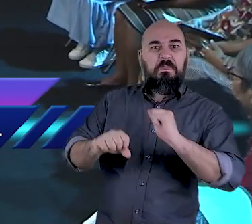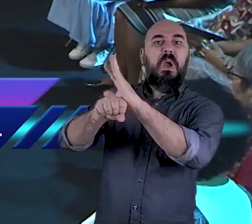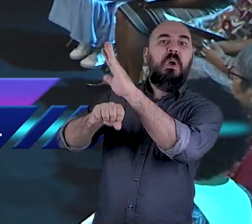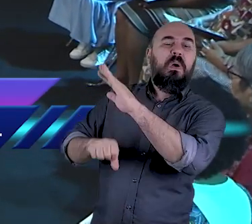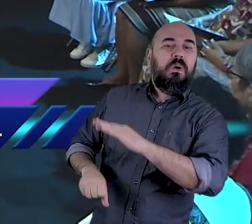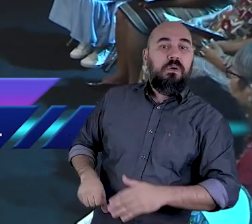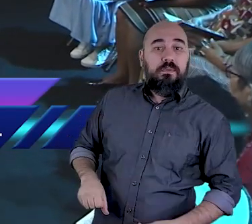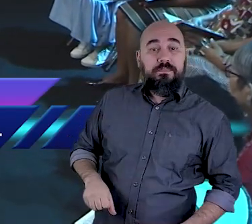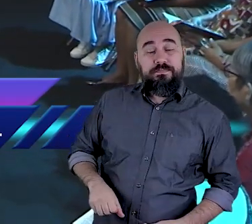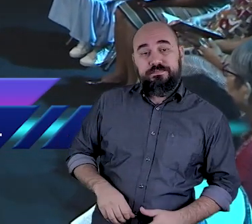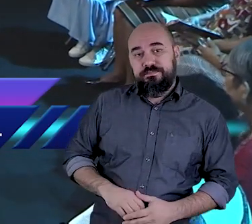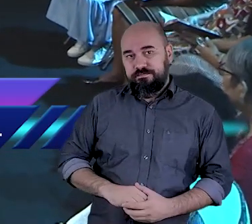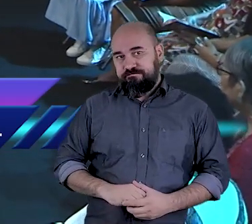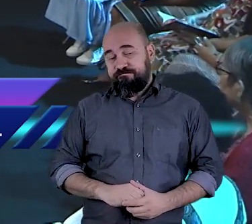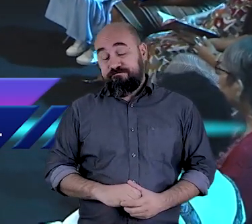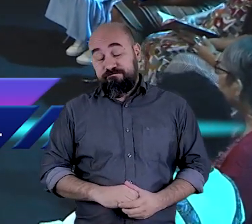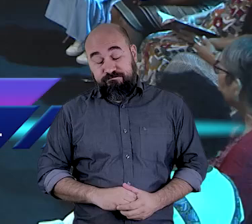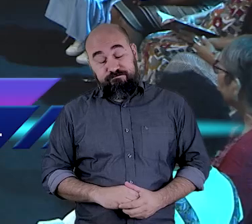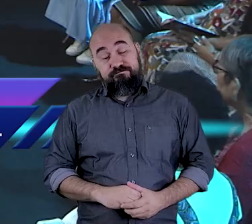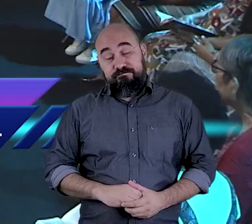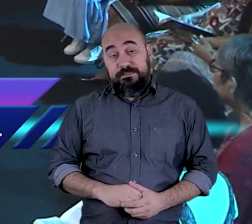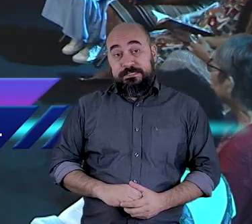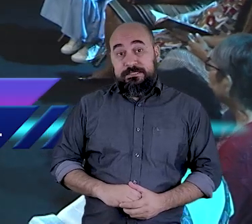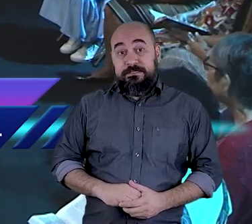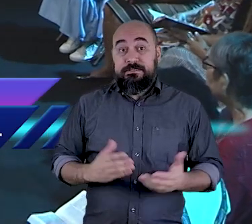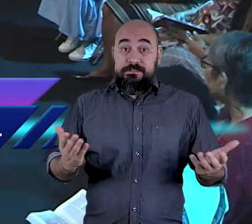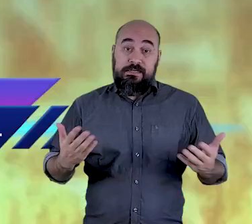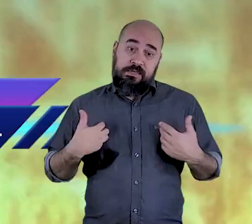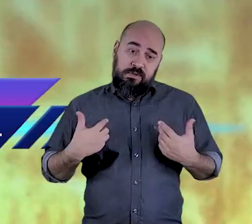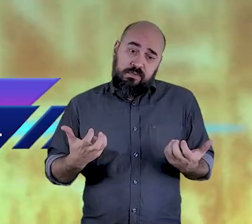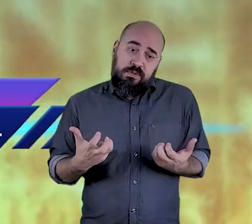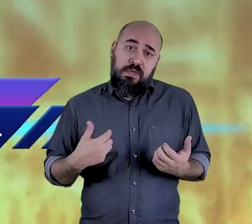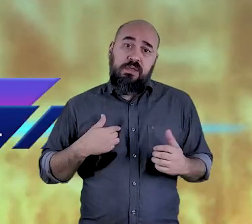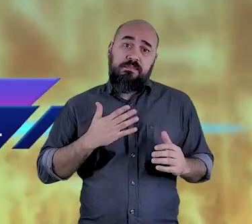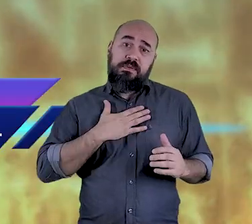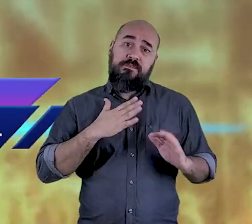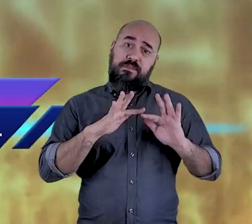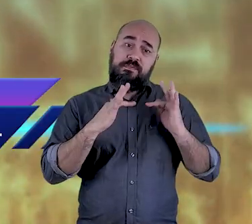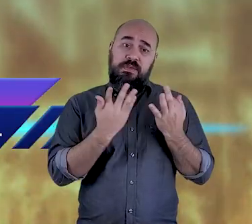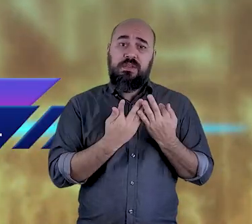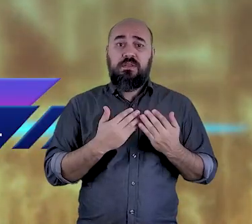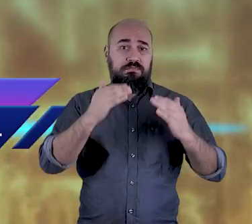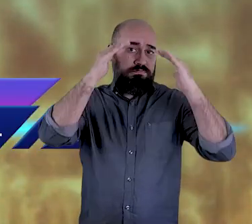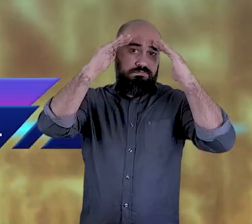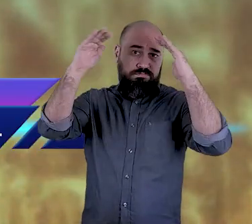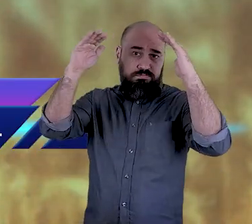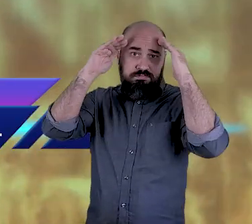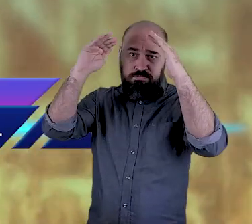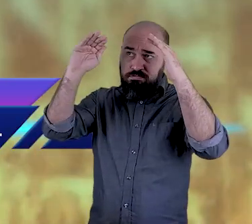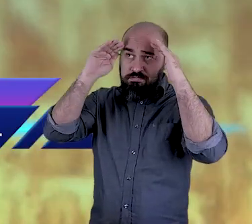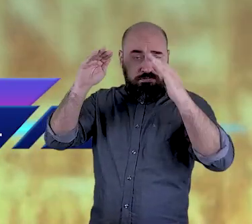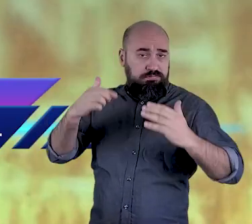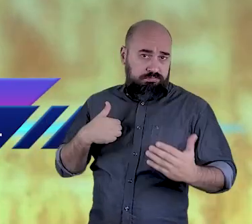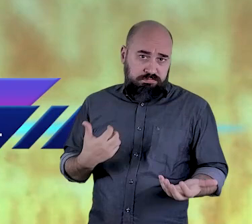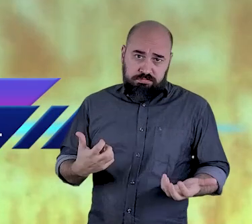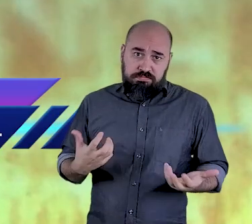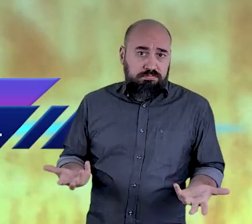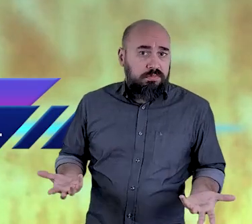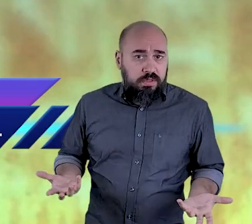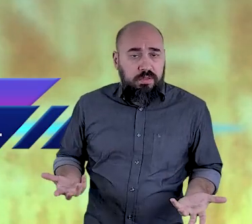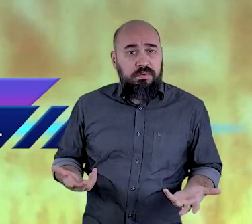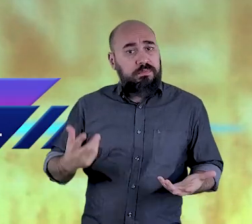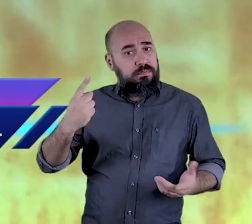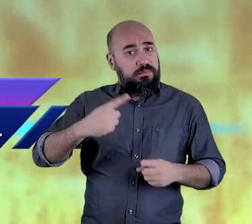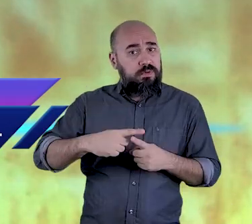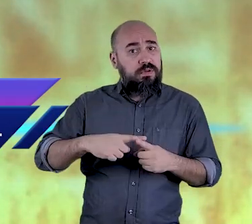a Deus e eu quero porque eu sei que a obediência Vai livrar de problemas Vai livrar de